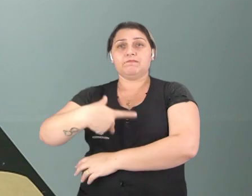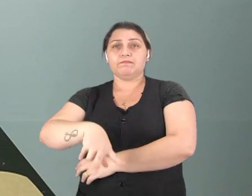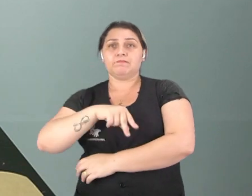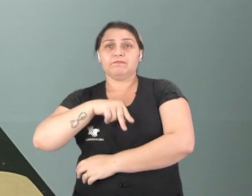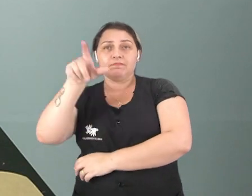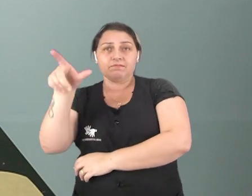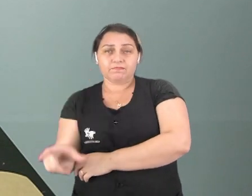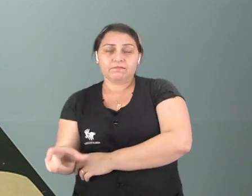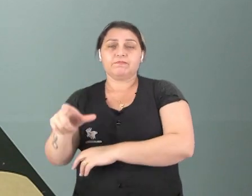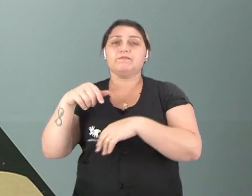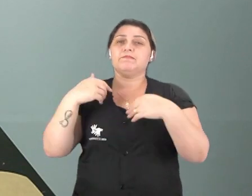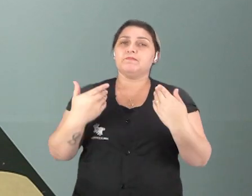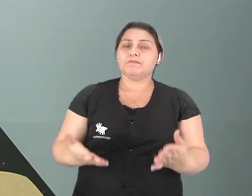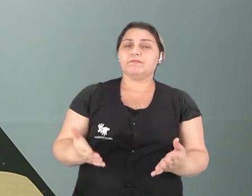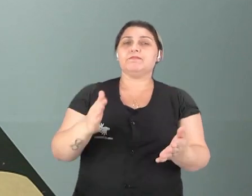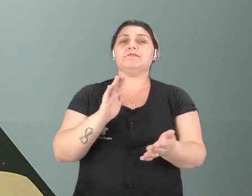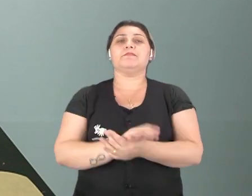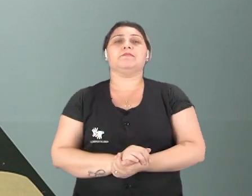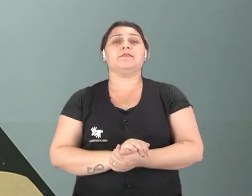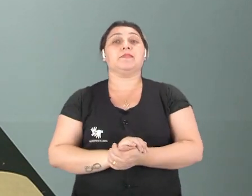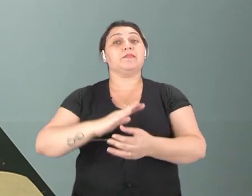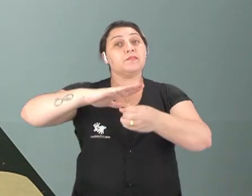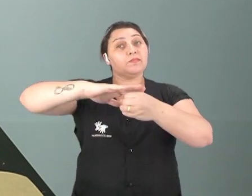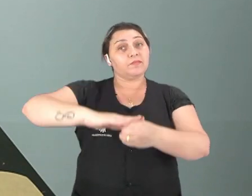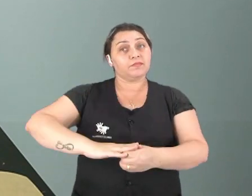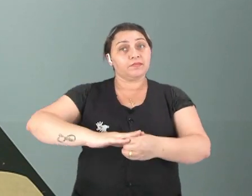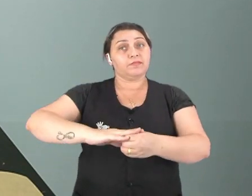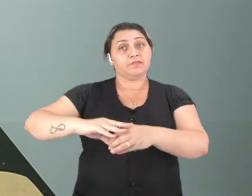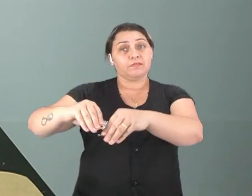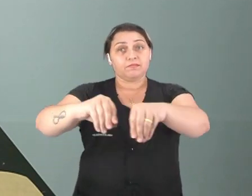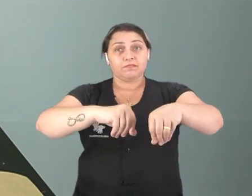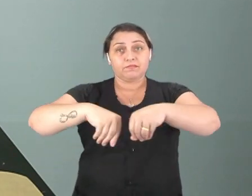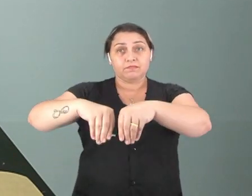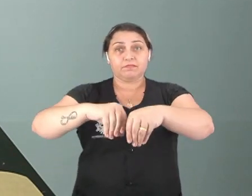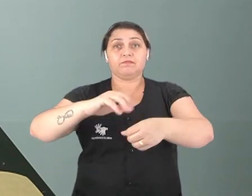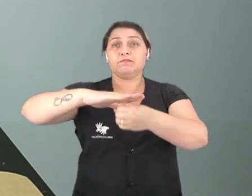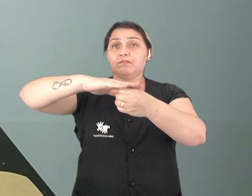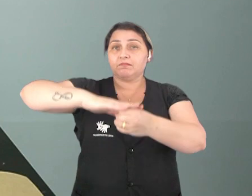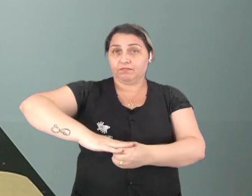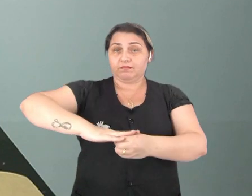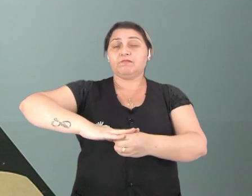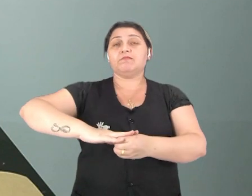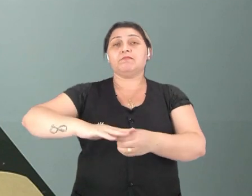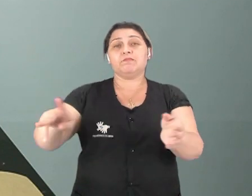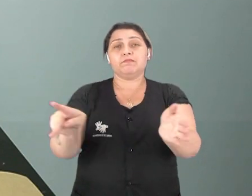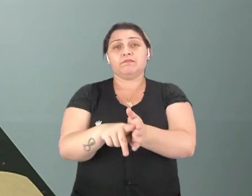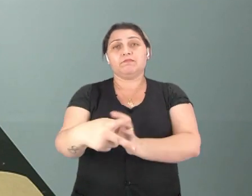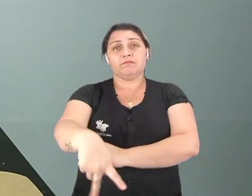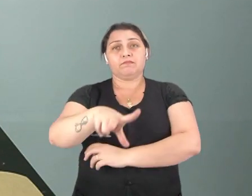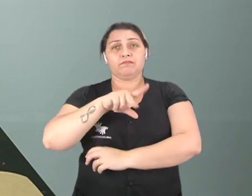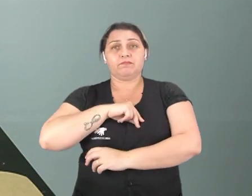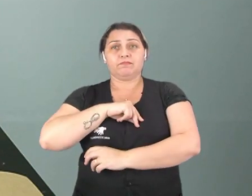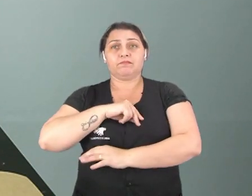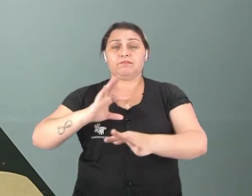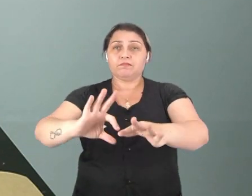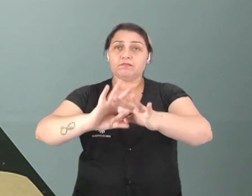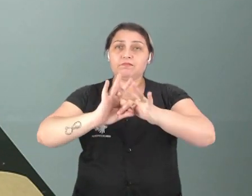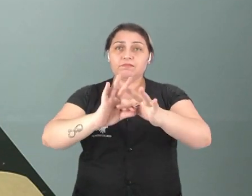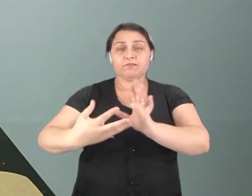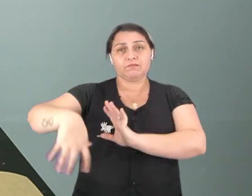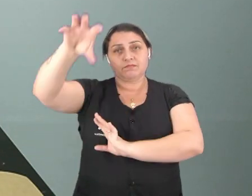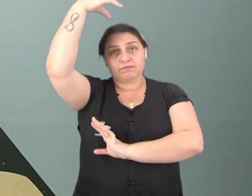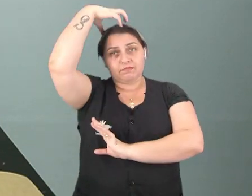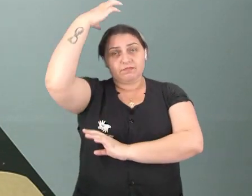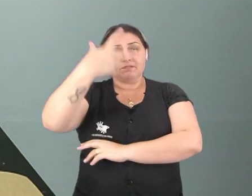E ficamos, né, sendo colônia, o nosso território virou uma colônia de Portugal, um Reino Unido de